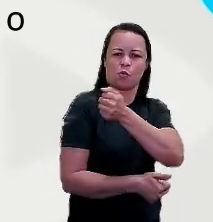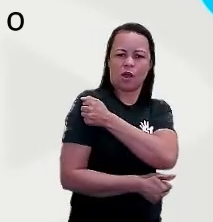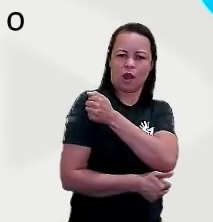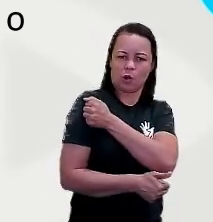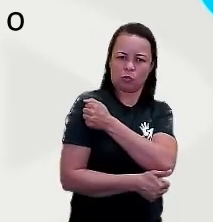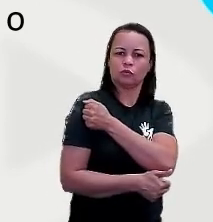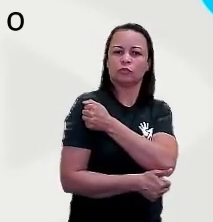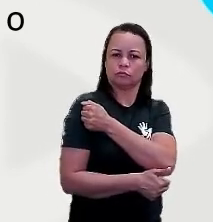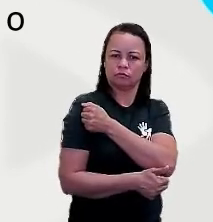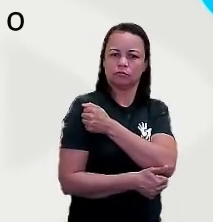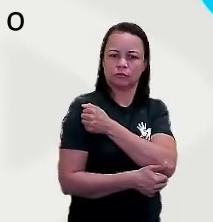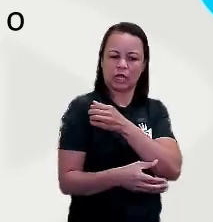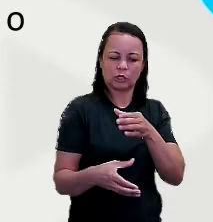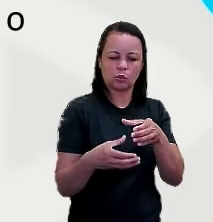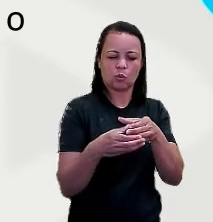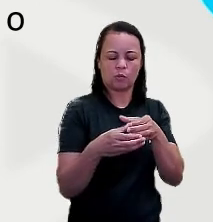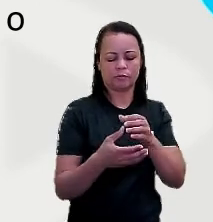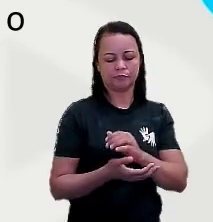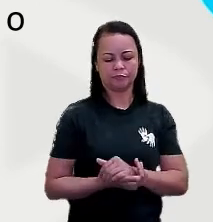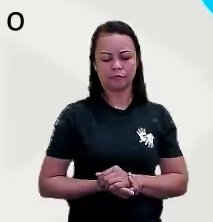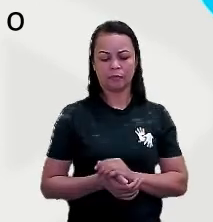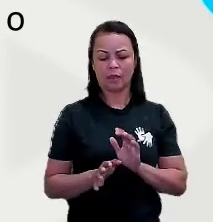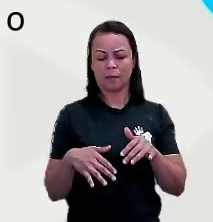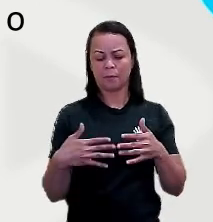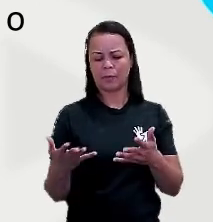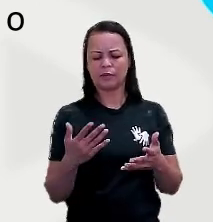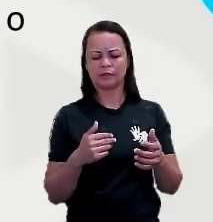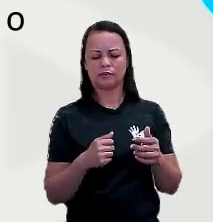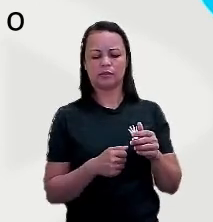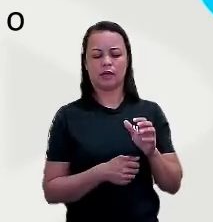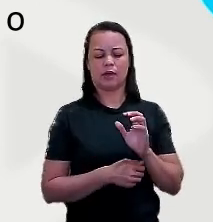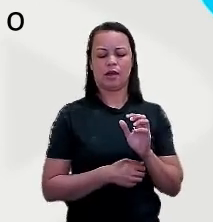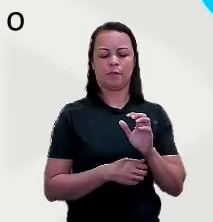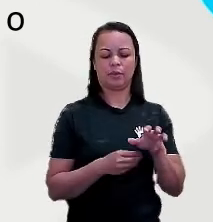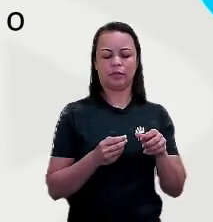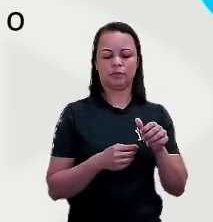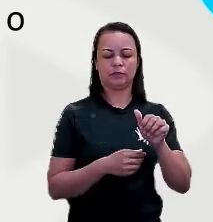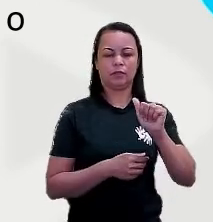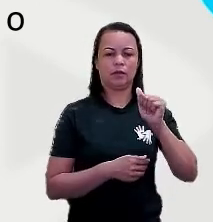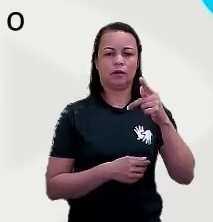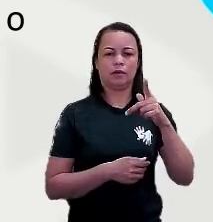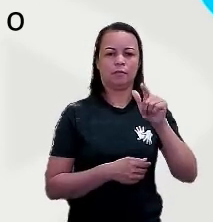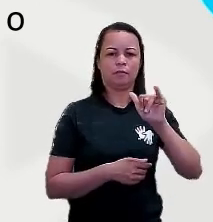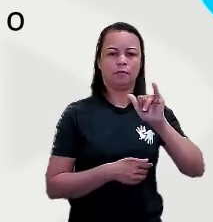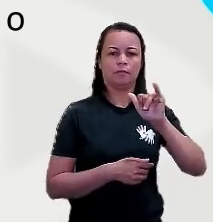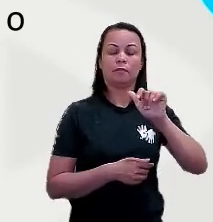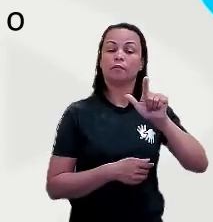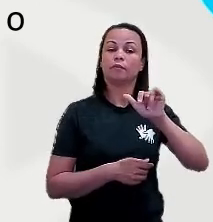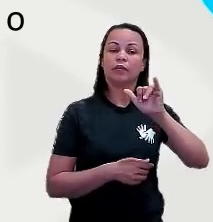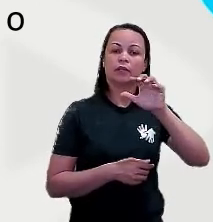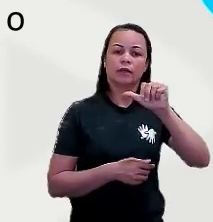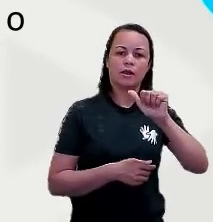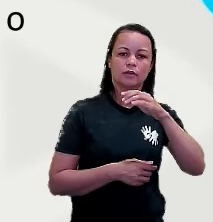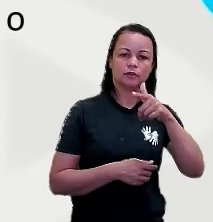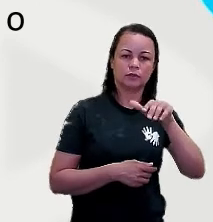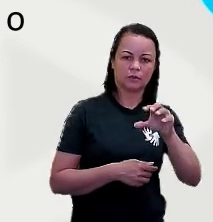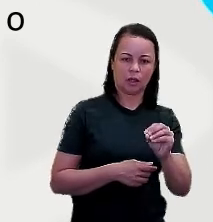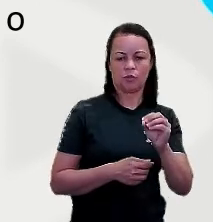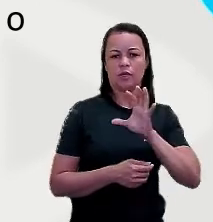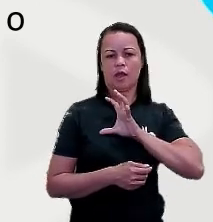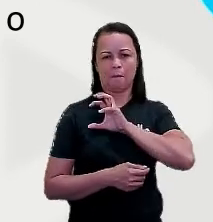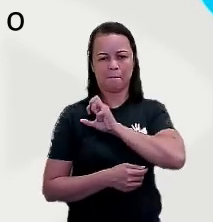mas aplicação e amor são sinônimos? Nesse caso aqui, a gente pode trazer como bastante